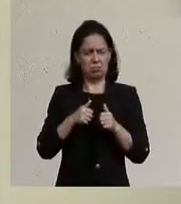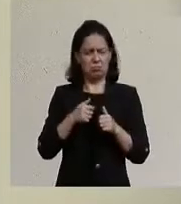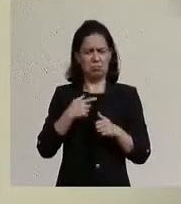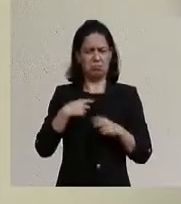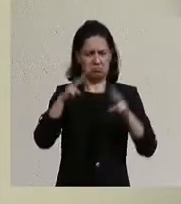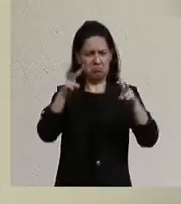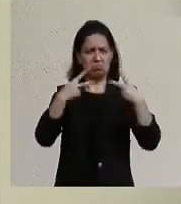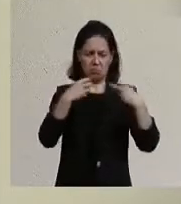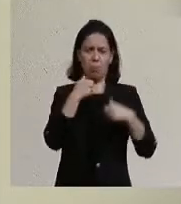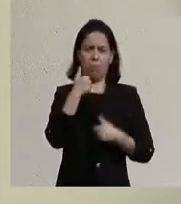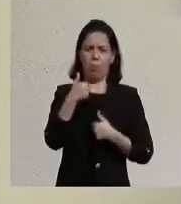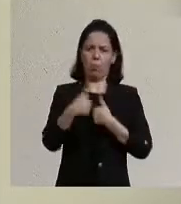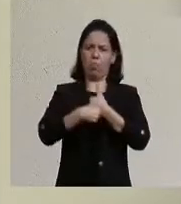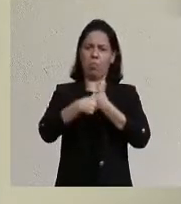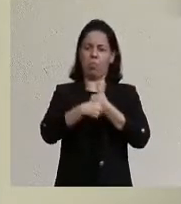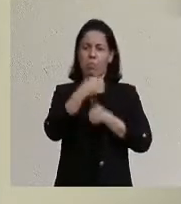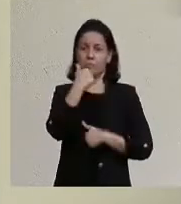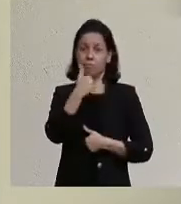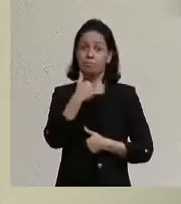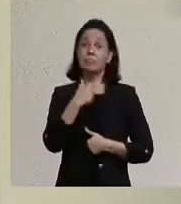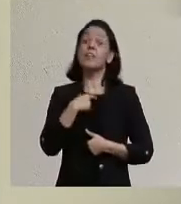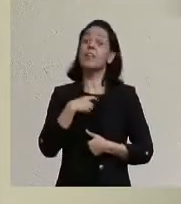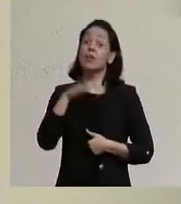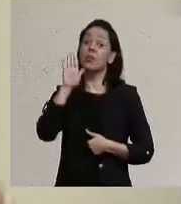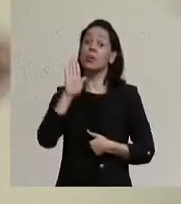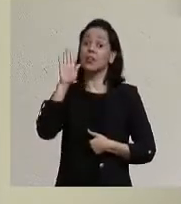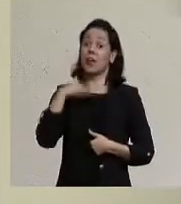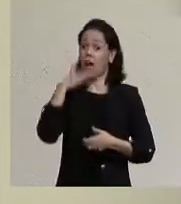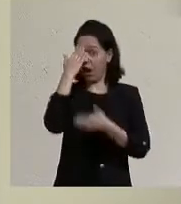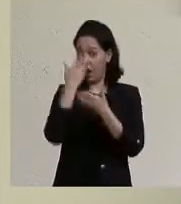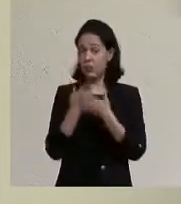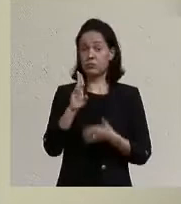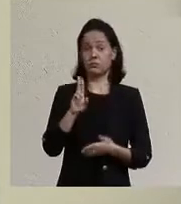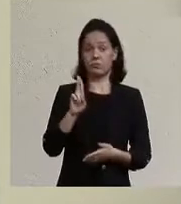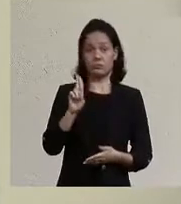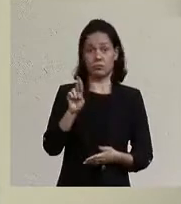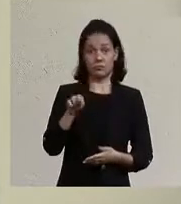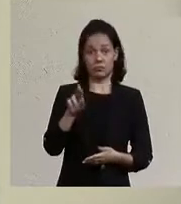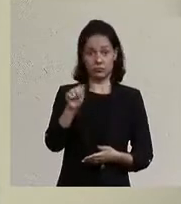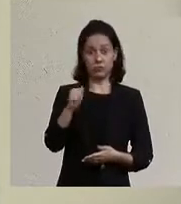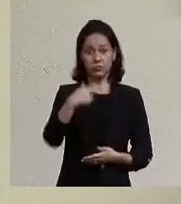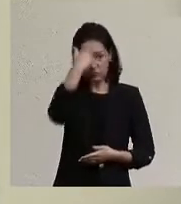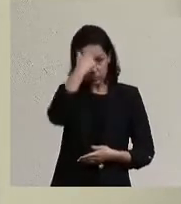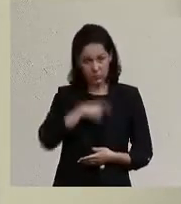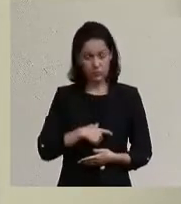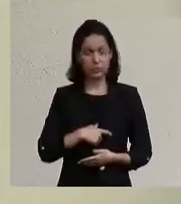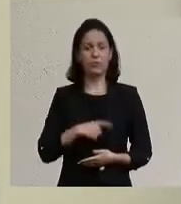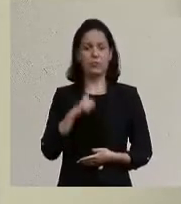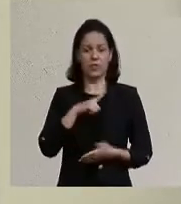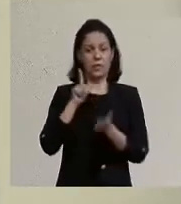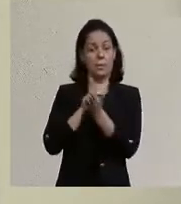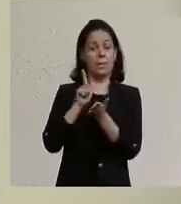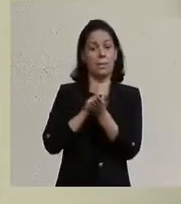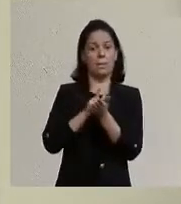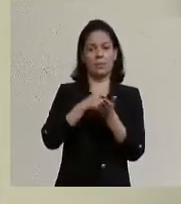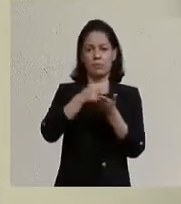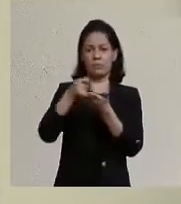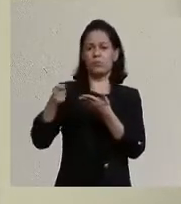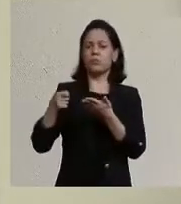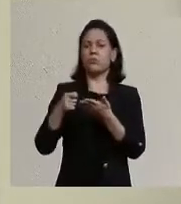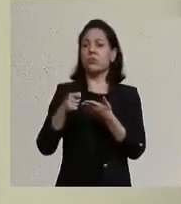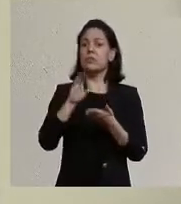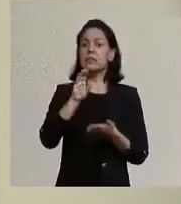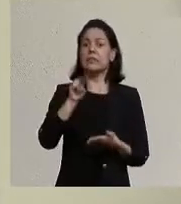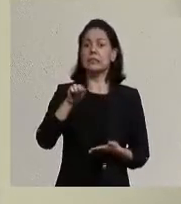muito bom e a minha candidata foi a Bruna o meu papel todo o meu material está com meu